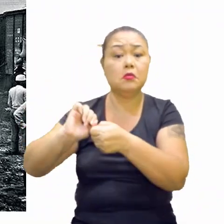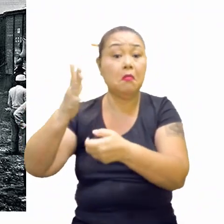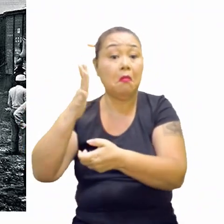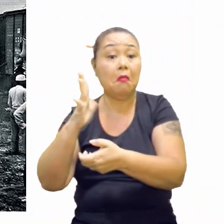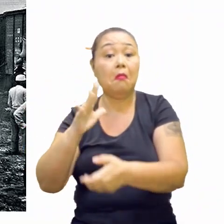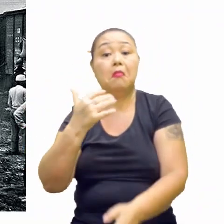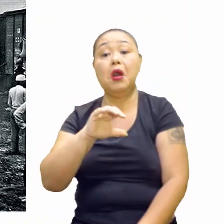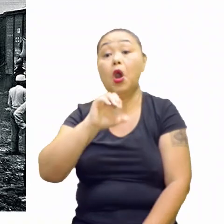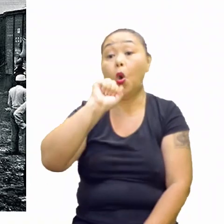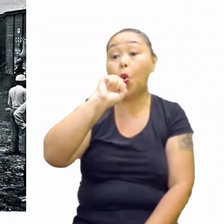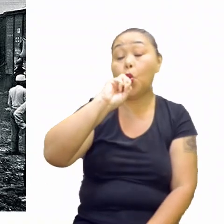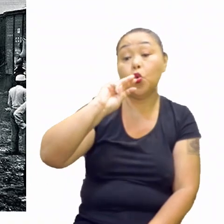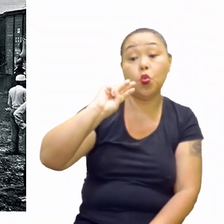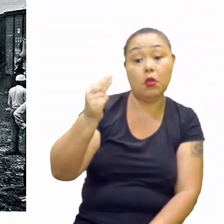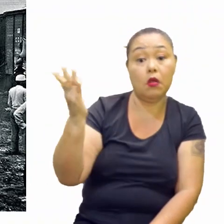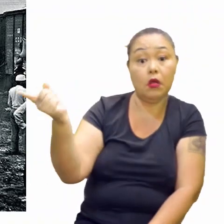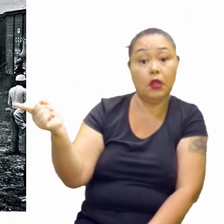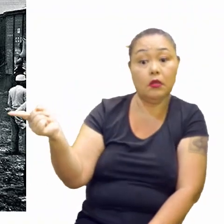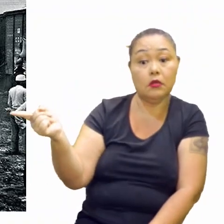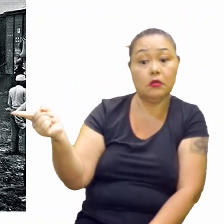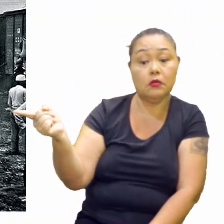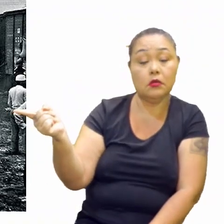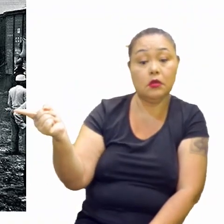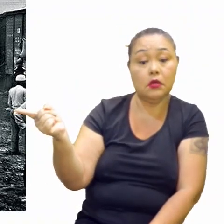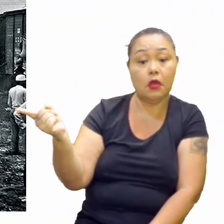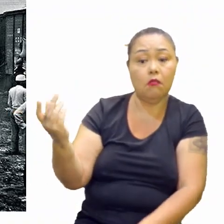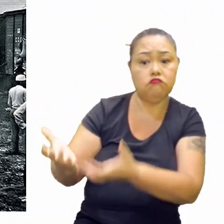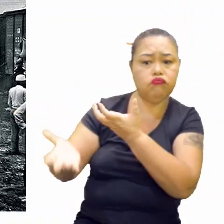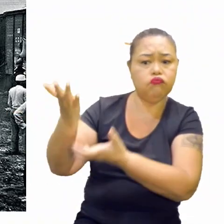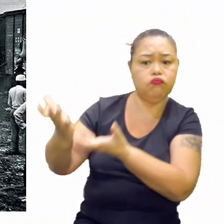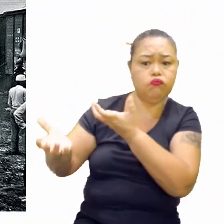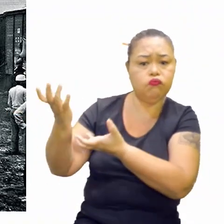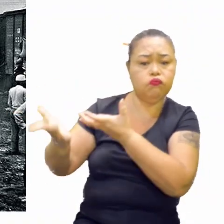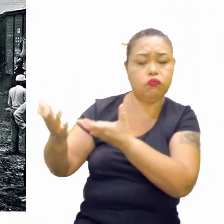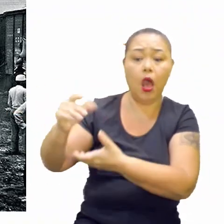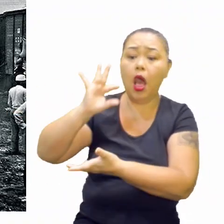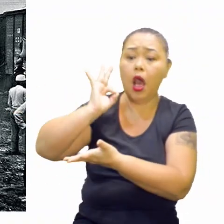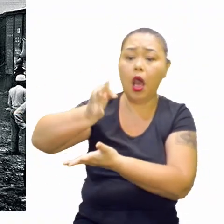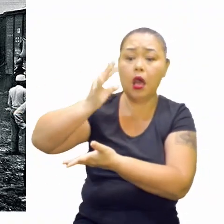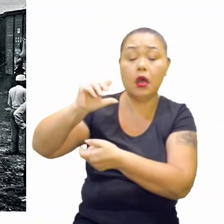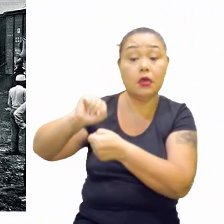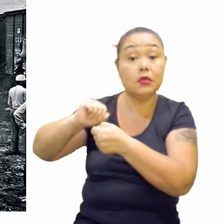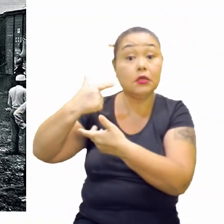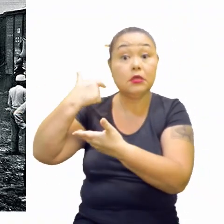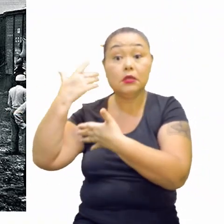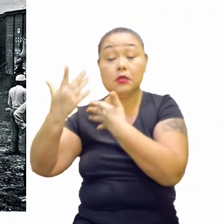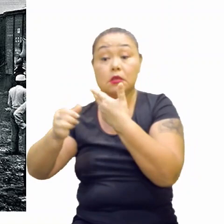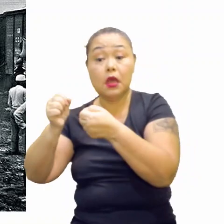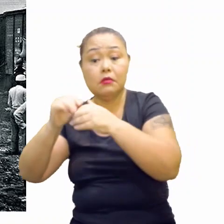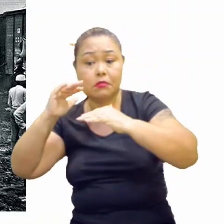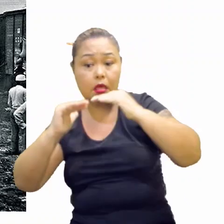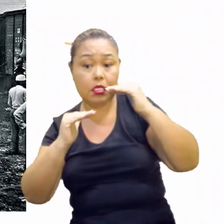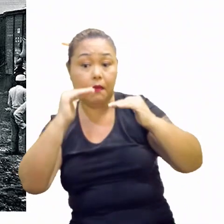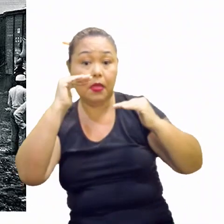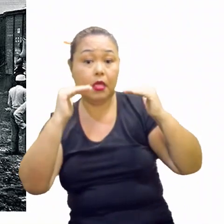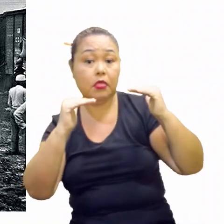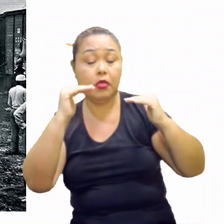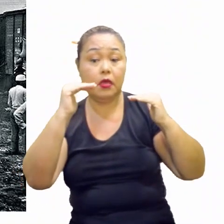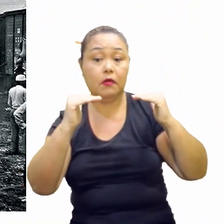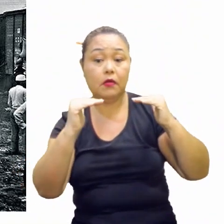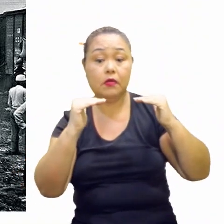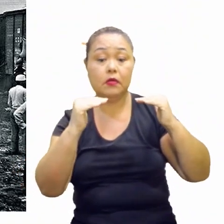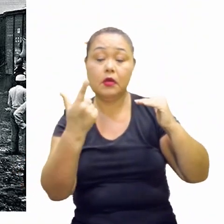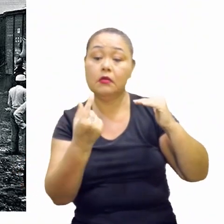essa imagem, sendo queimado. Uma tentativa desesperada de estabelecer ou de manter o